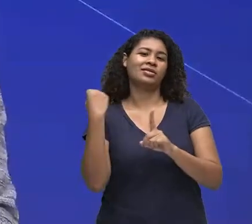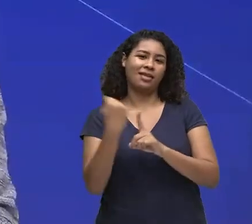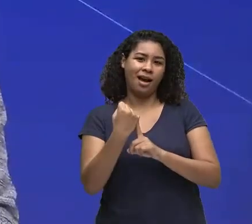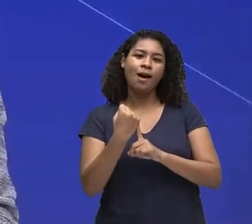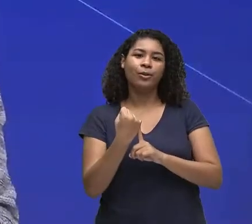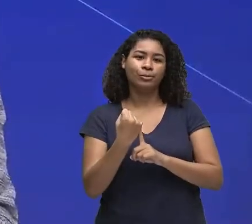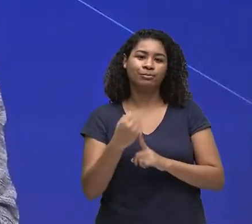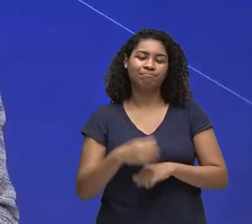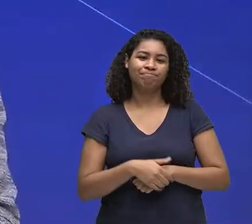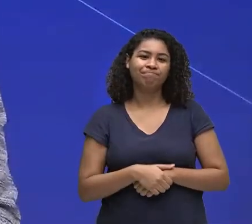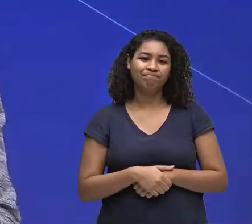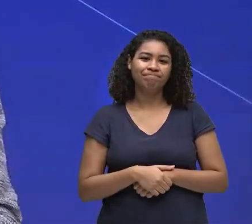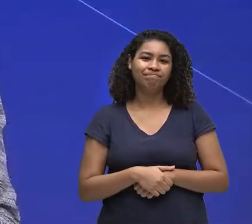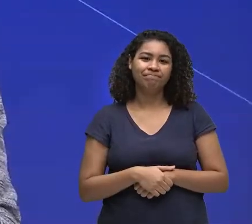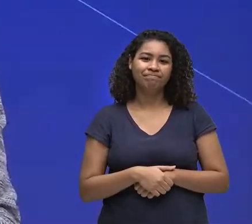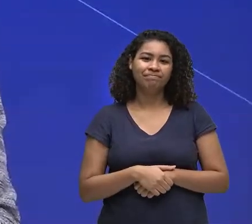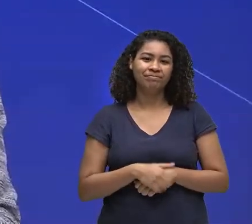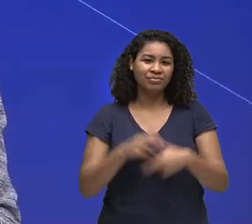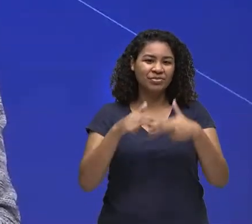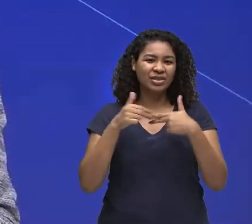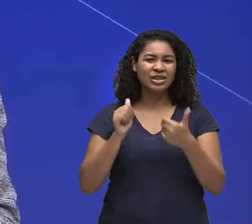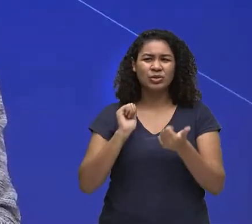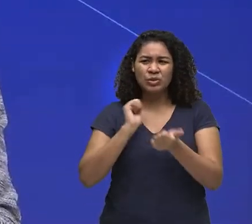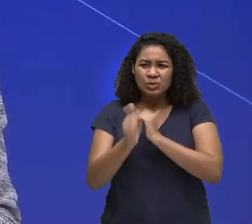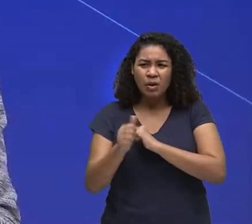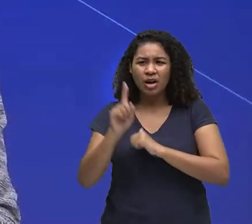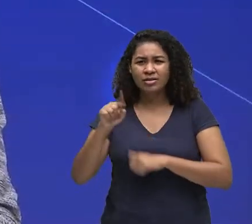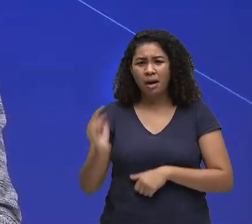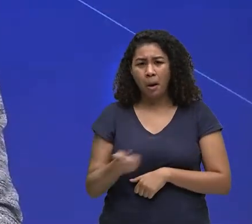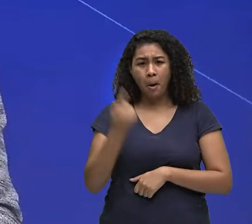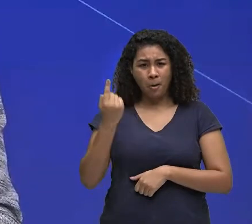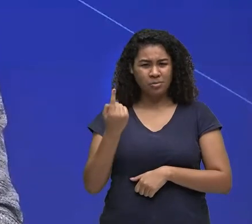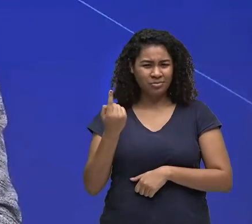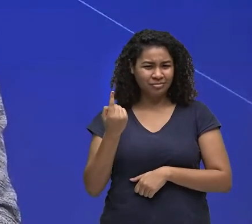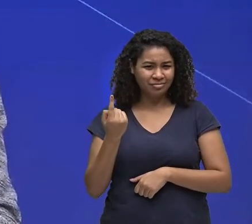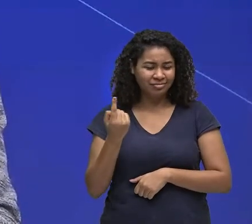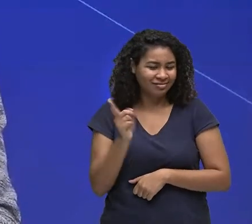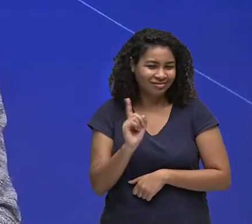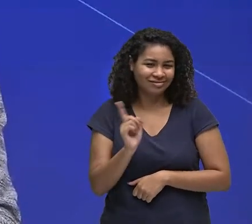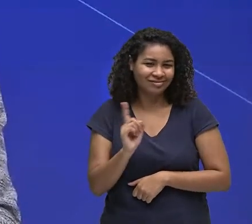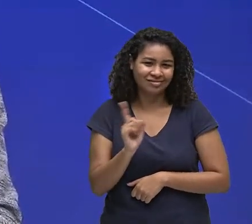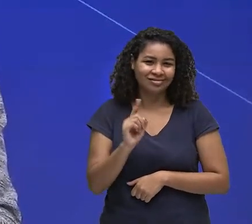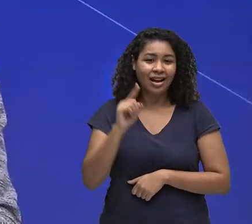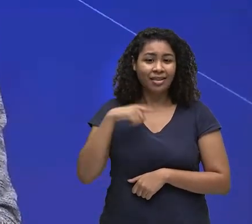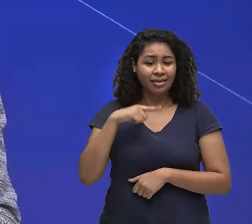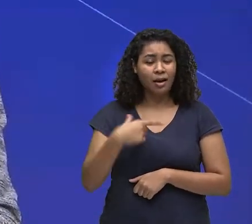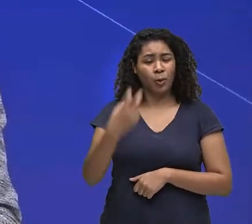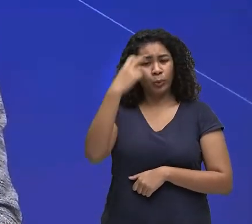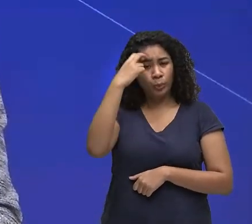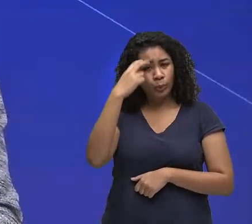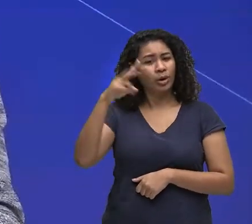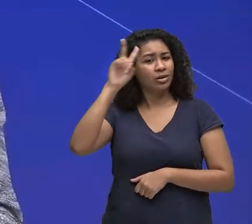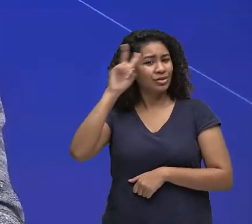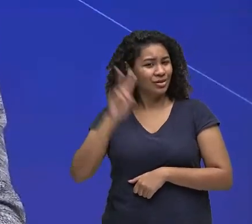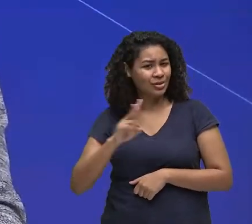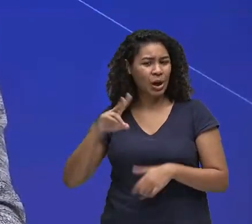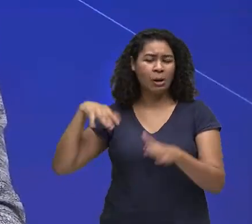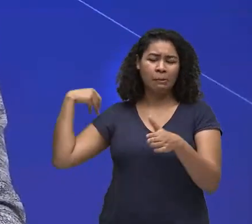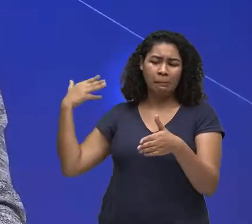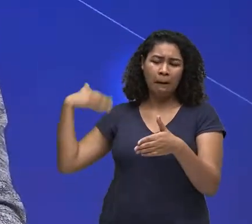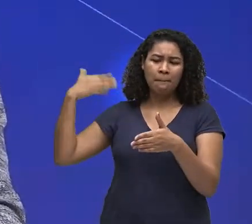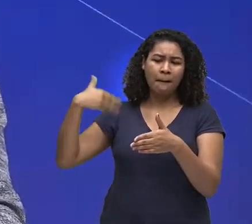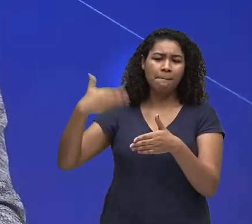como a gente reduzir ele em um único programa. É um processo cultural e histórico, né? E ele vem ganhando